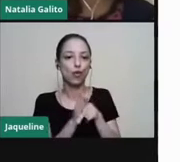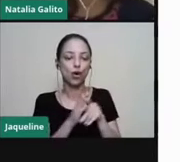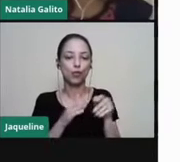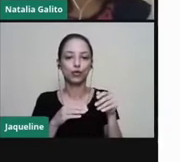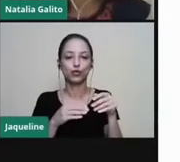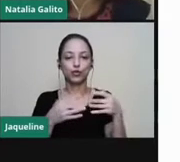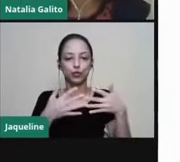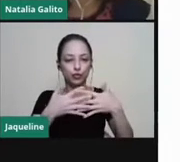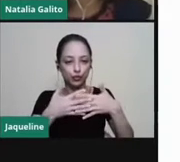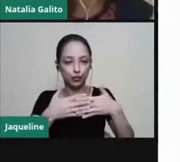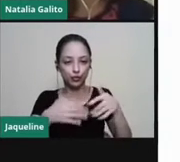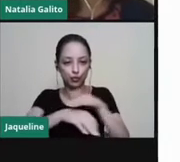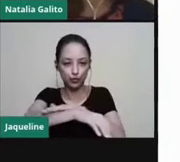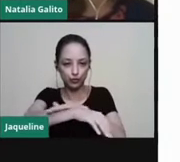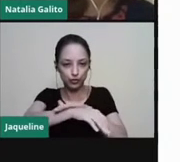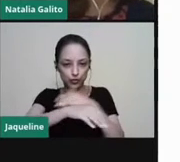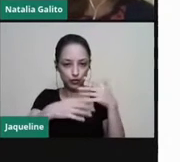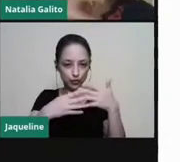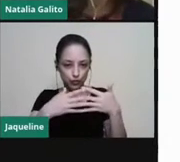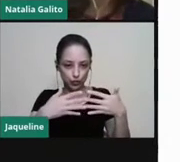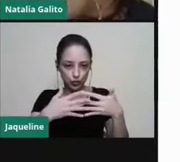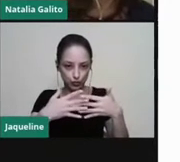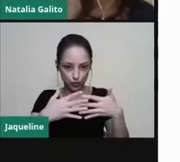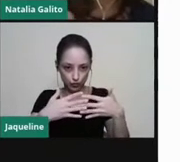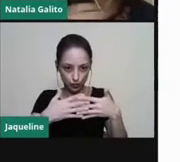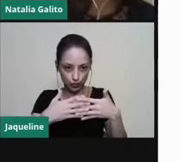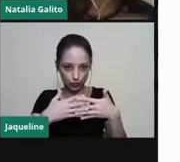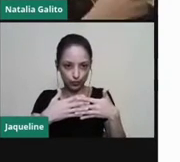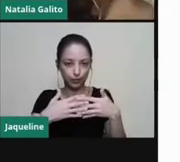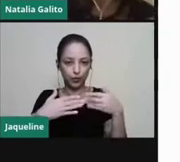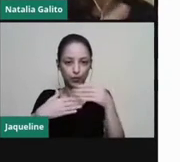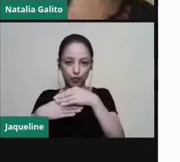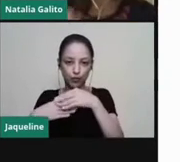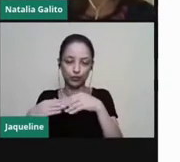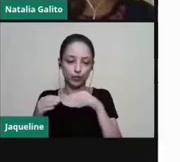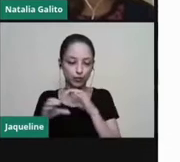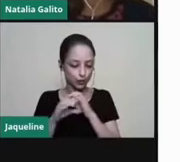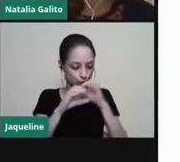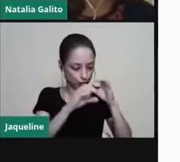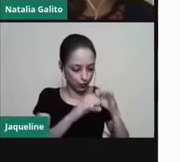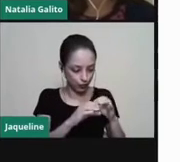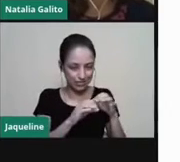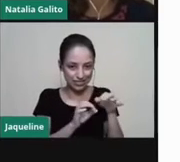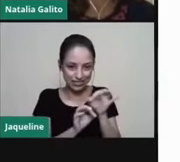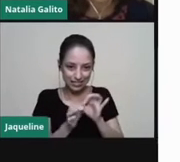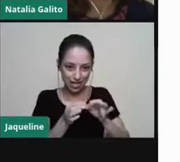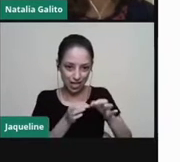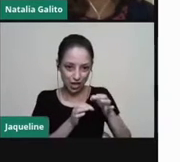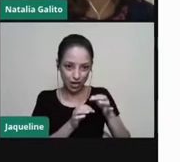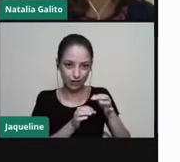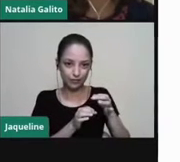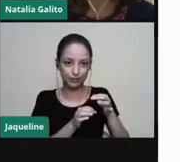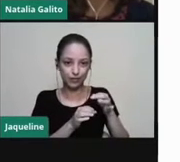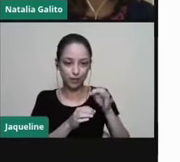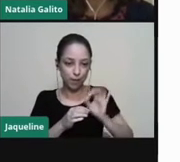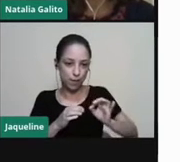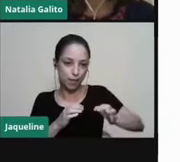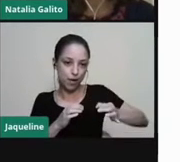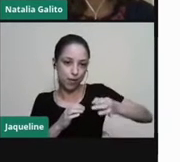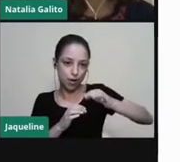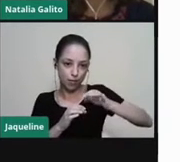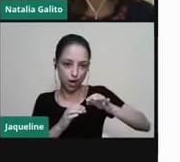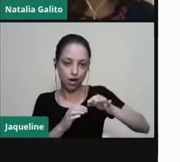tecido daquele indivíduo, né, e aplicação no meio in vitro, em cultura de células, né, nas placas, enfim.